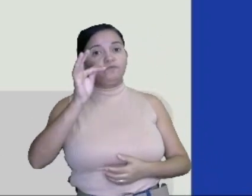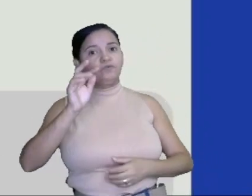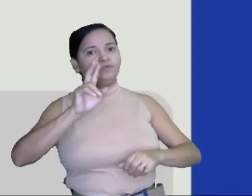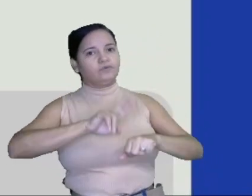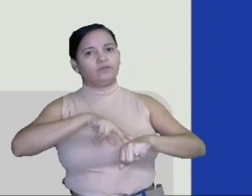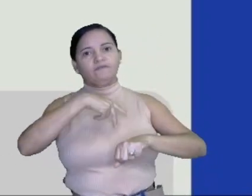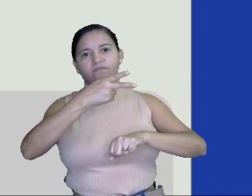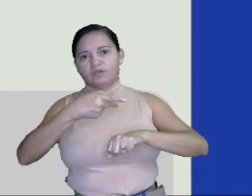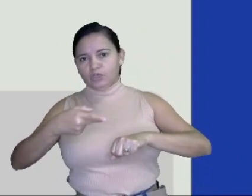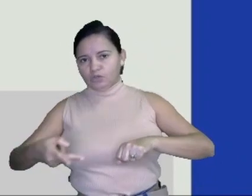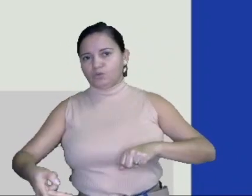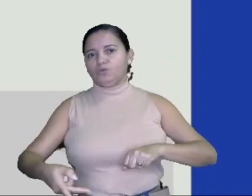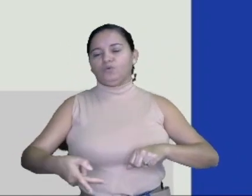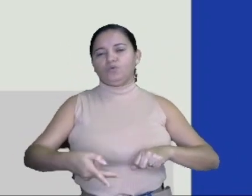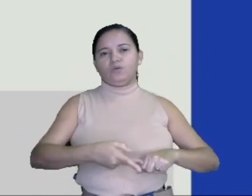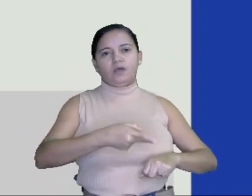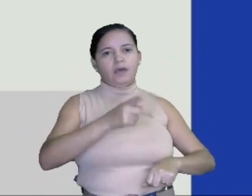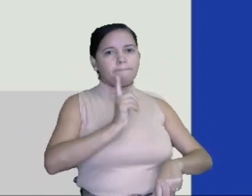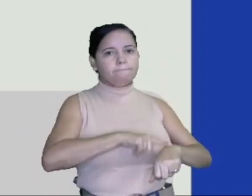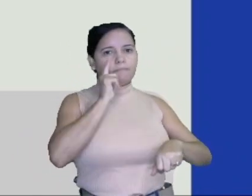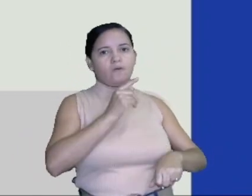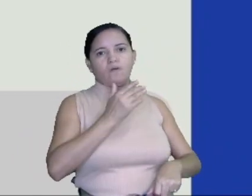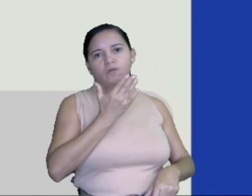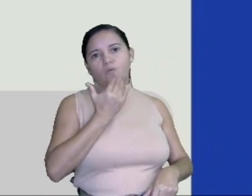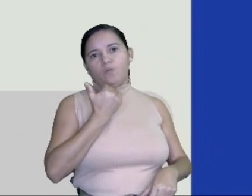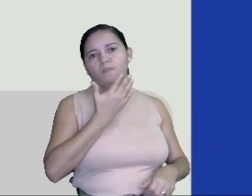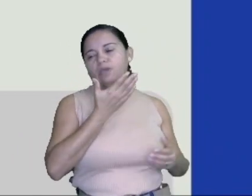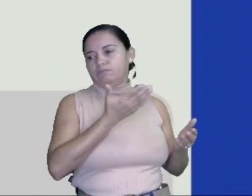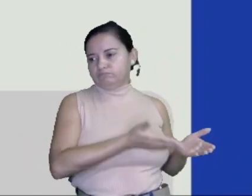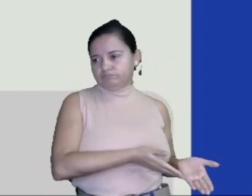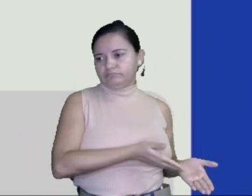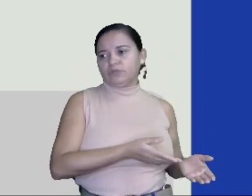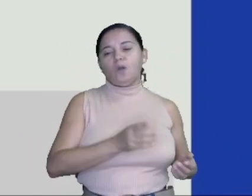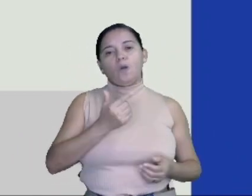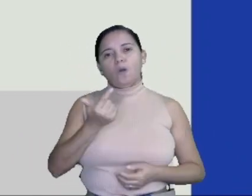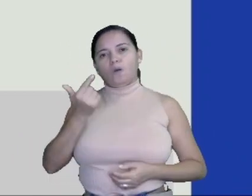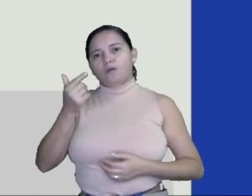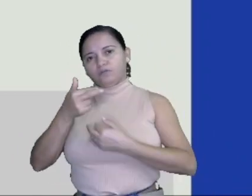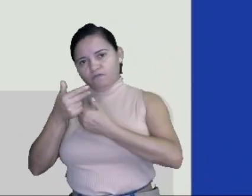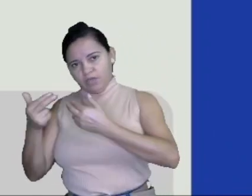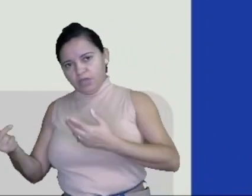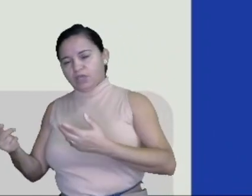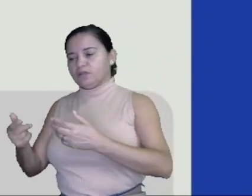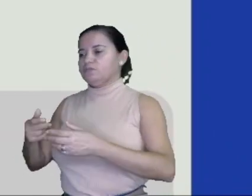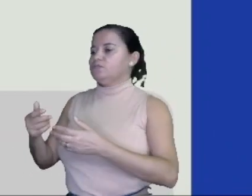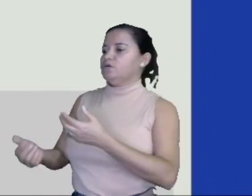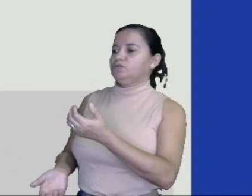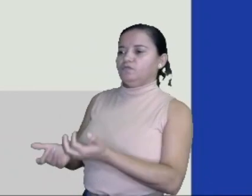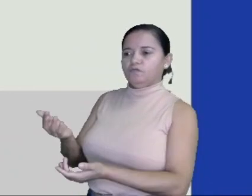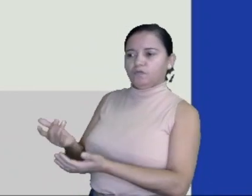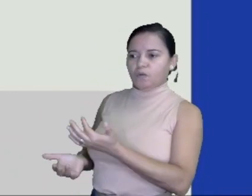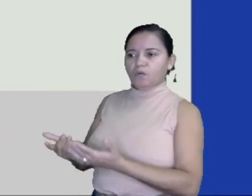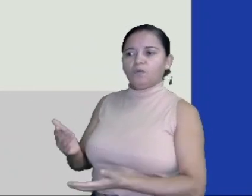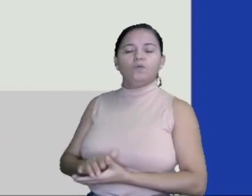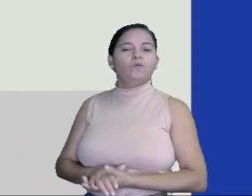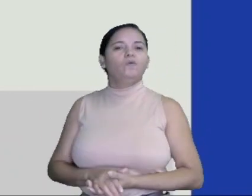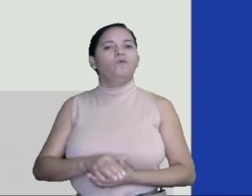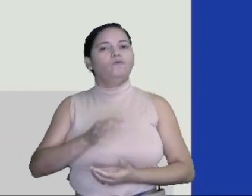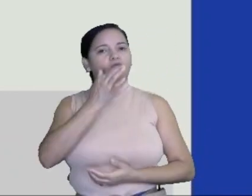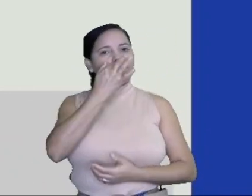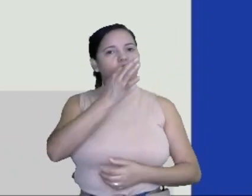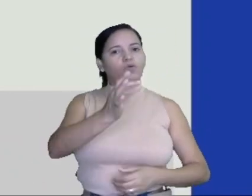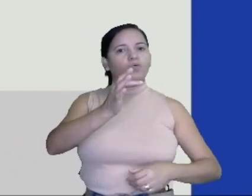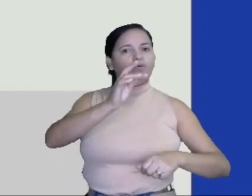alguns alimentos que podem ser ingeridos cozidos. Vamos entender cada um deles. Com os alimentos crus, são as frutas, as verduras, os